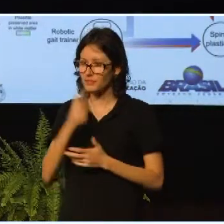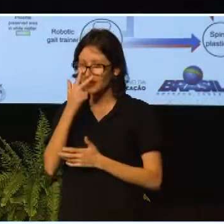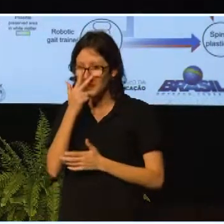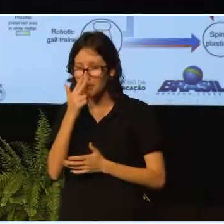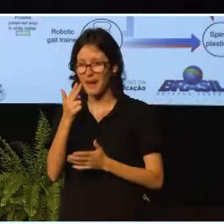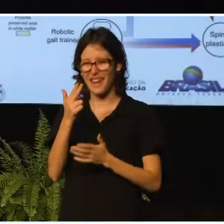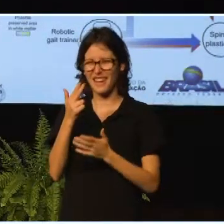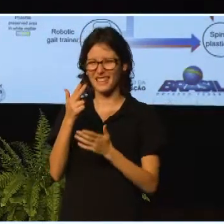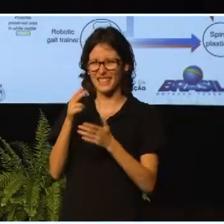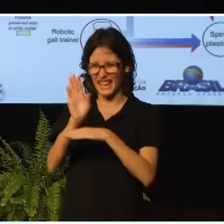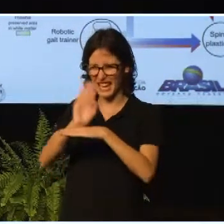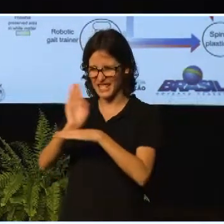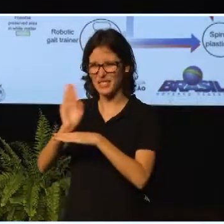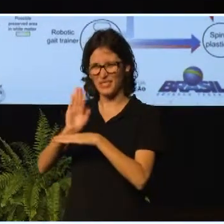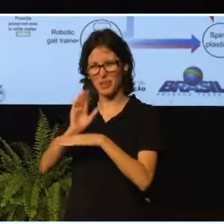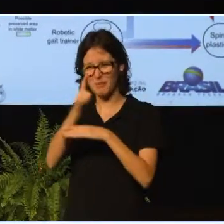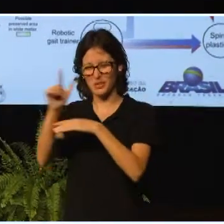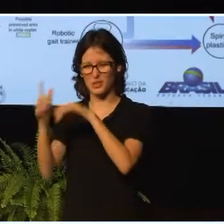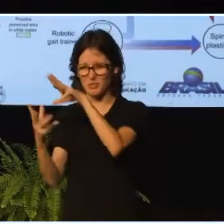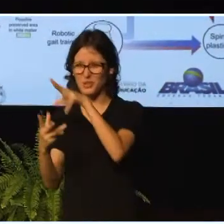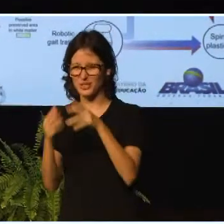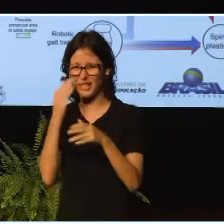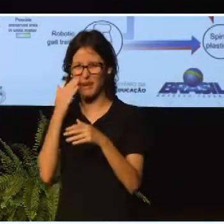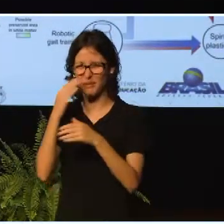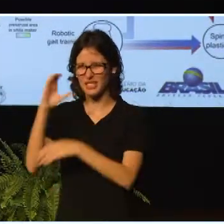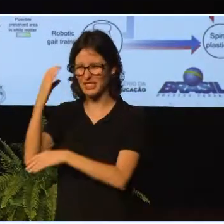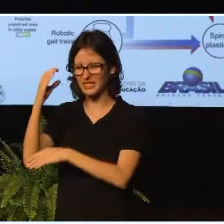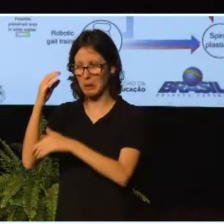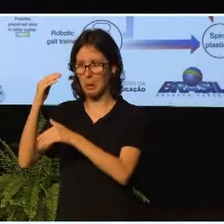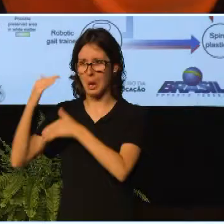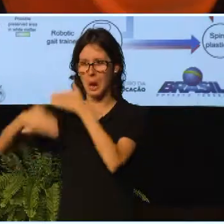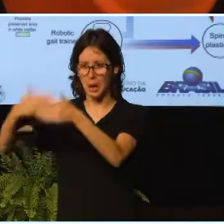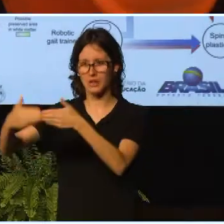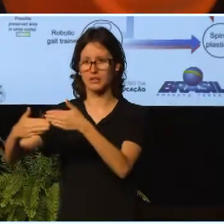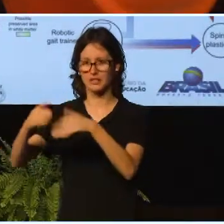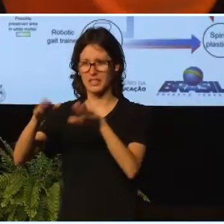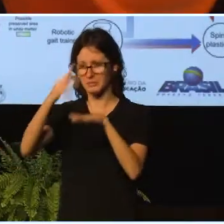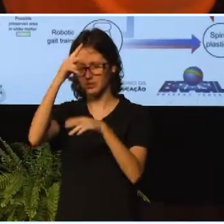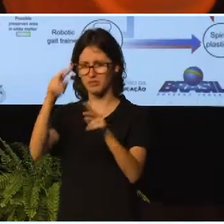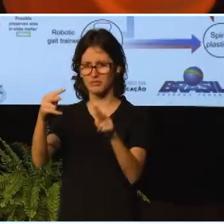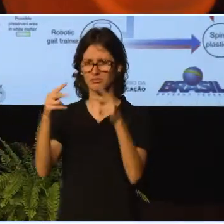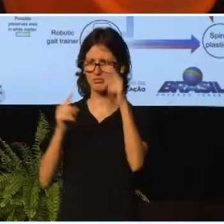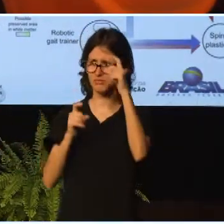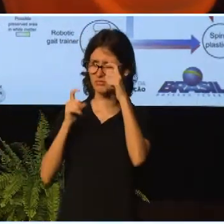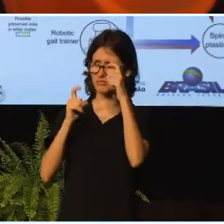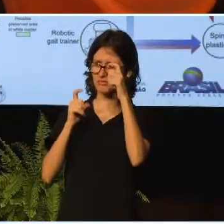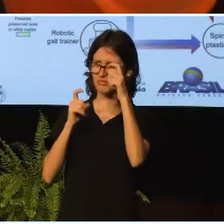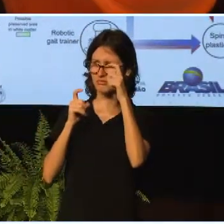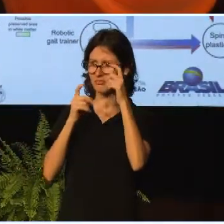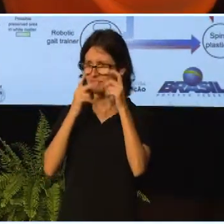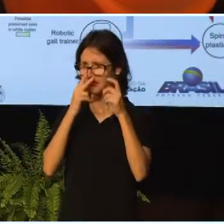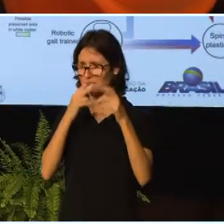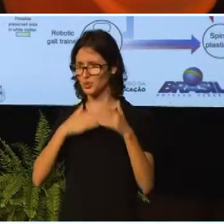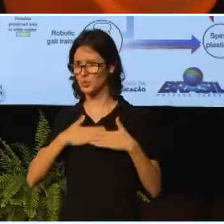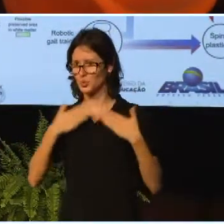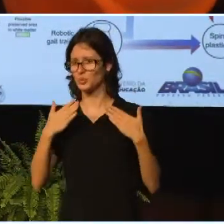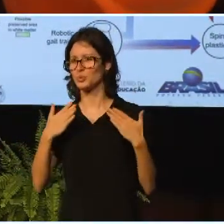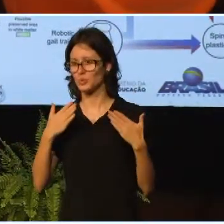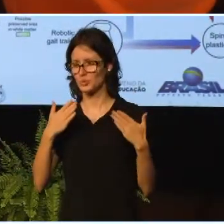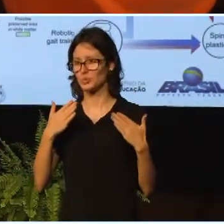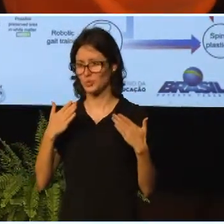Parece ficção científica, né? Às vezes o pessoal fica me olhando com a cara assim, eu acho